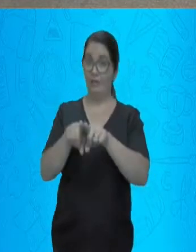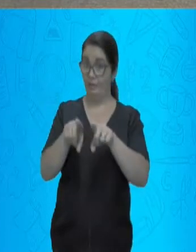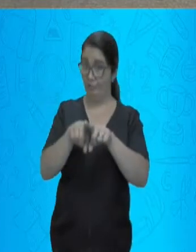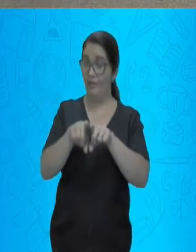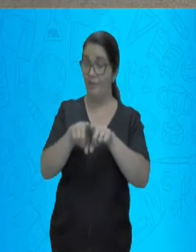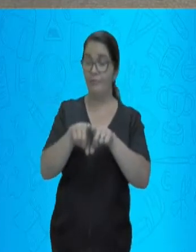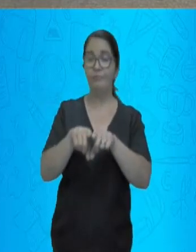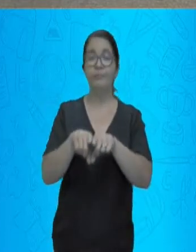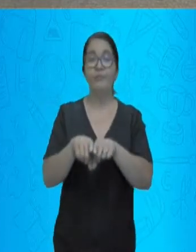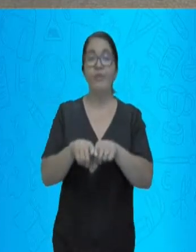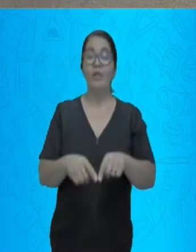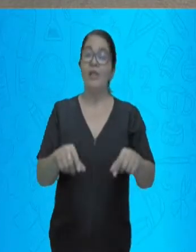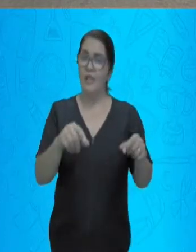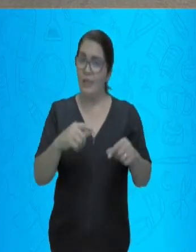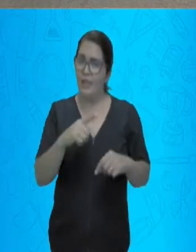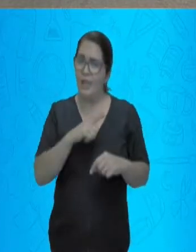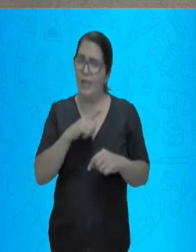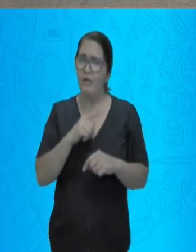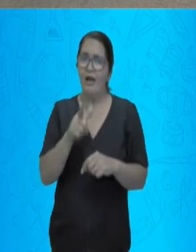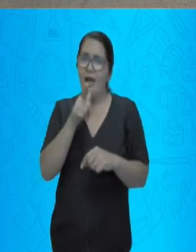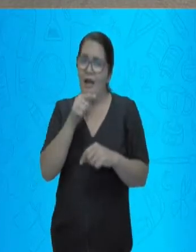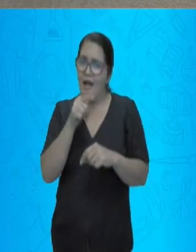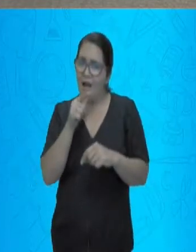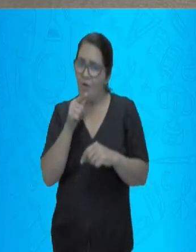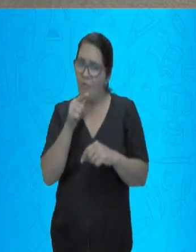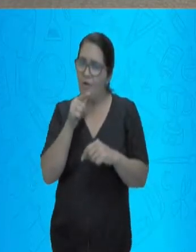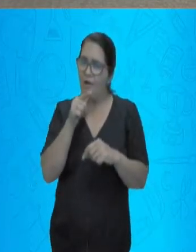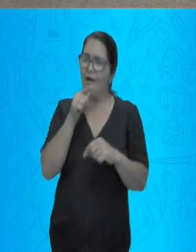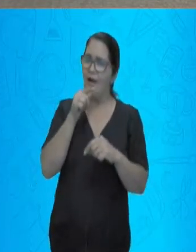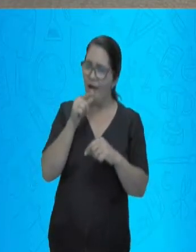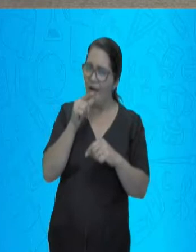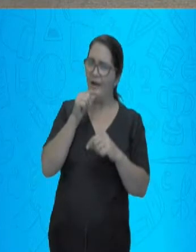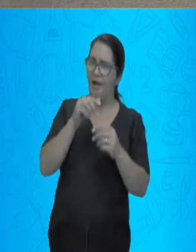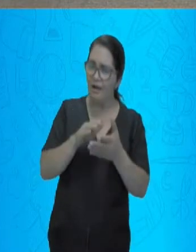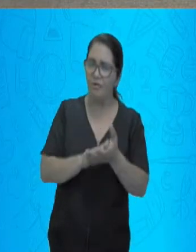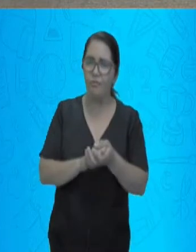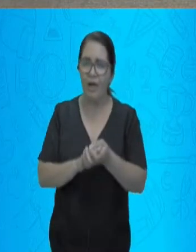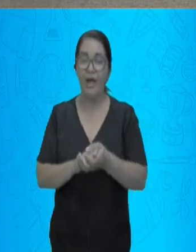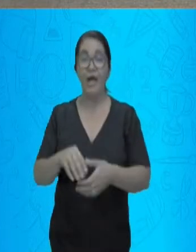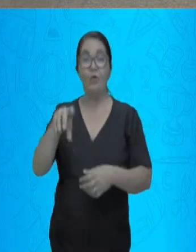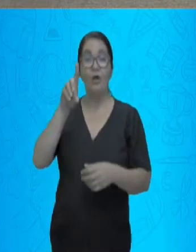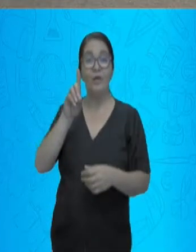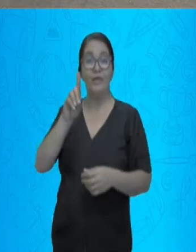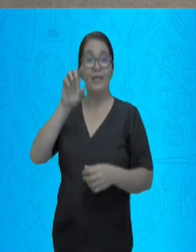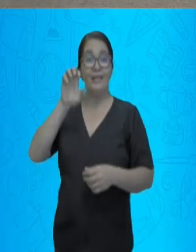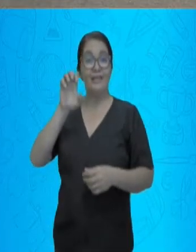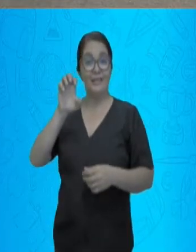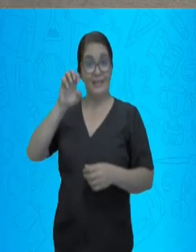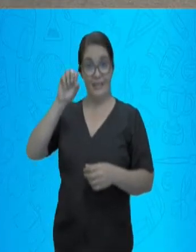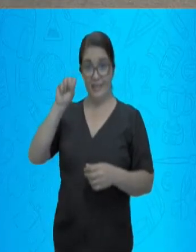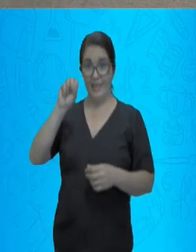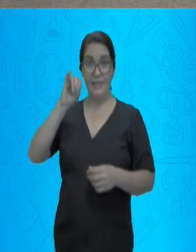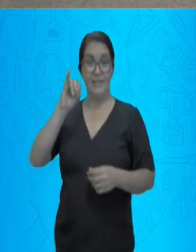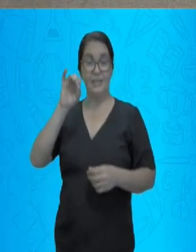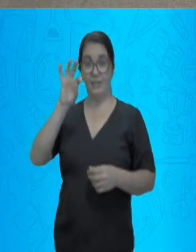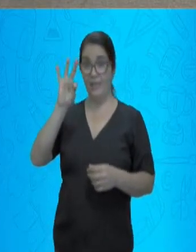também água destilada. Água destilada é